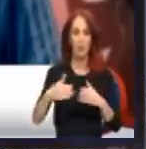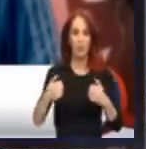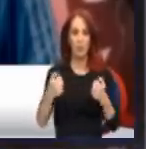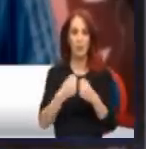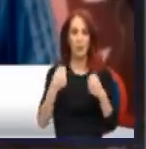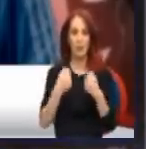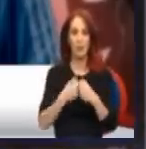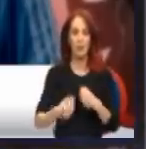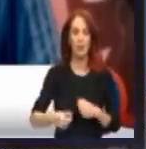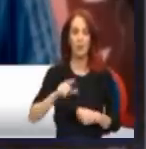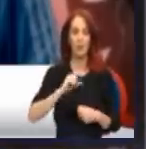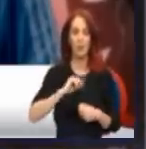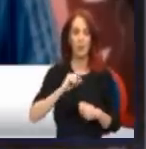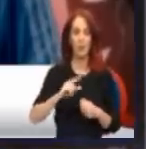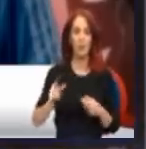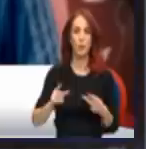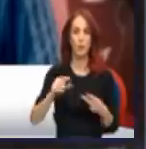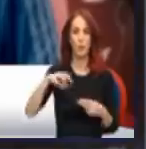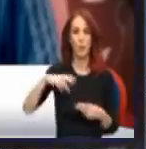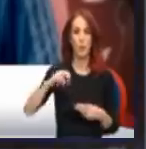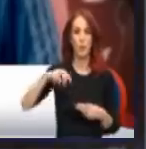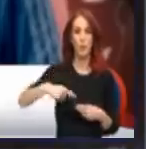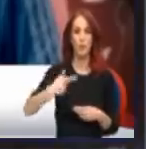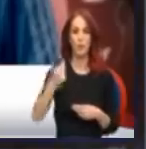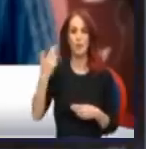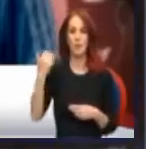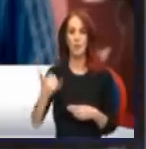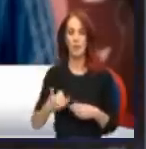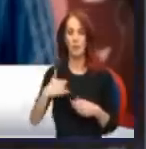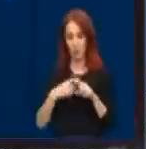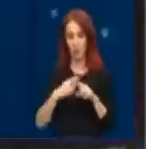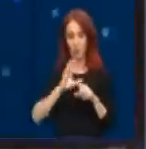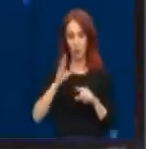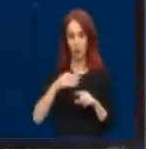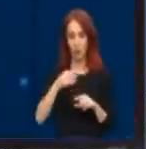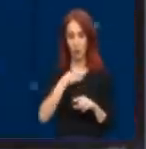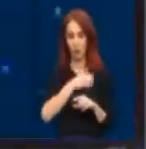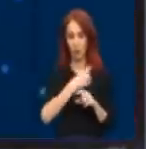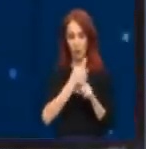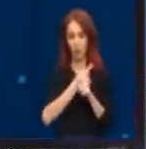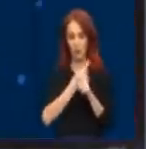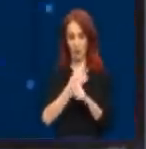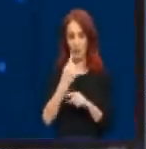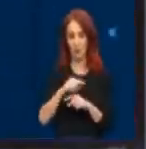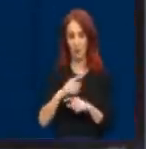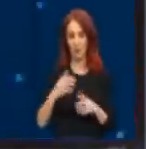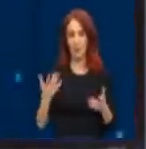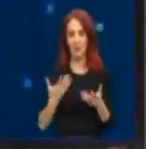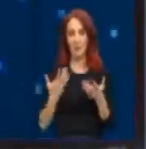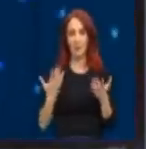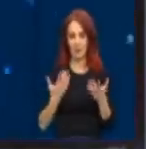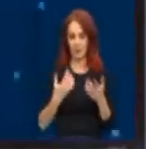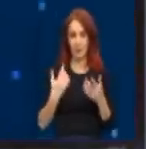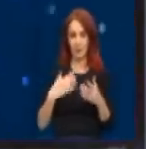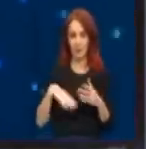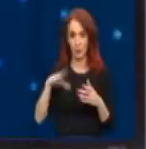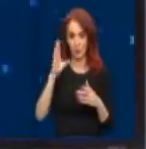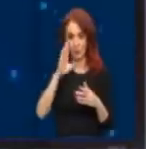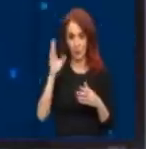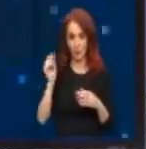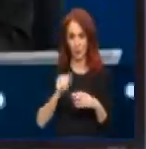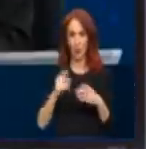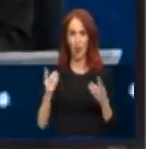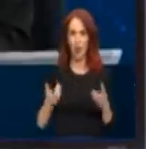encontrar o vencedor do Liverpool, Monterrey. João Paiva, não é difícil adivinhar a alegria